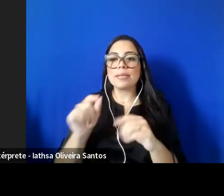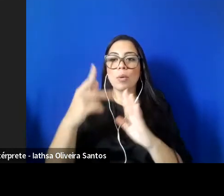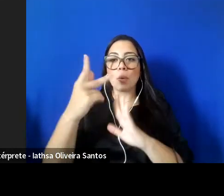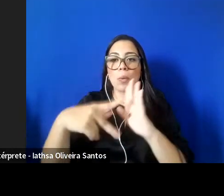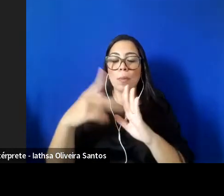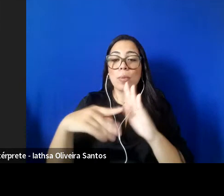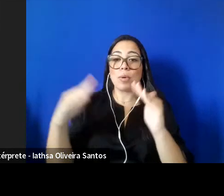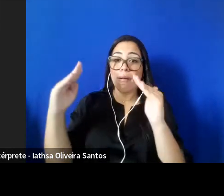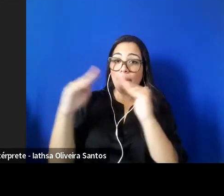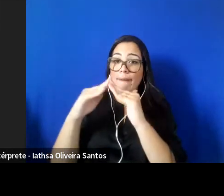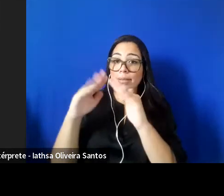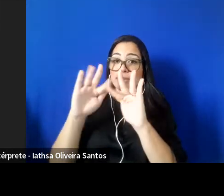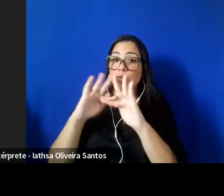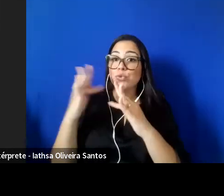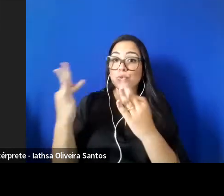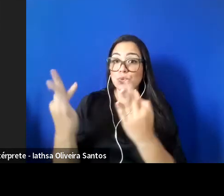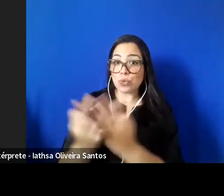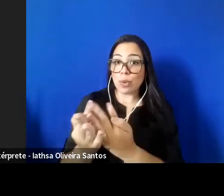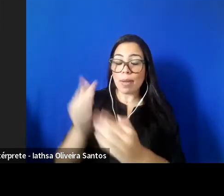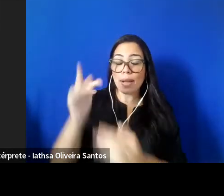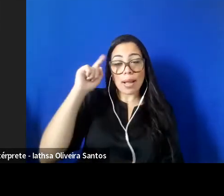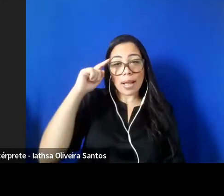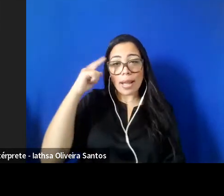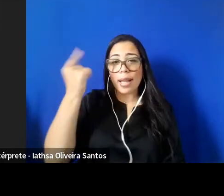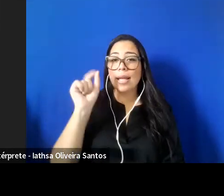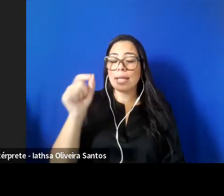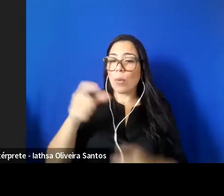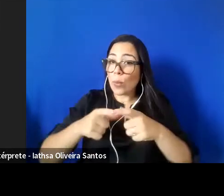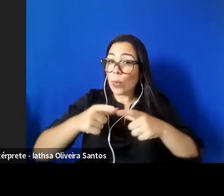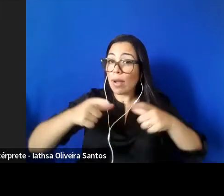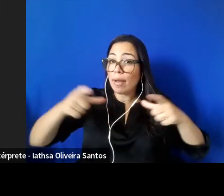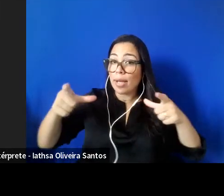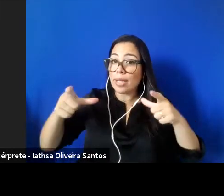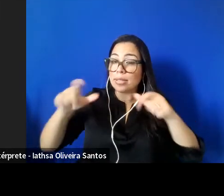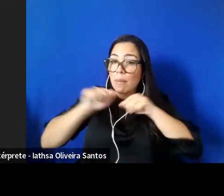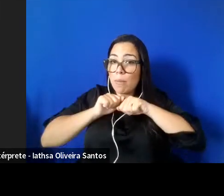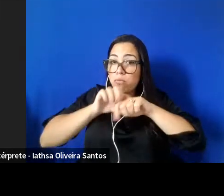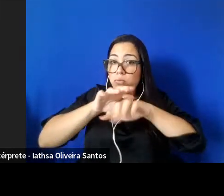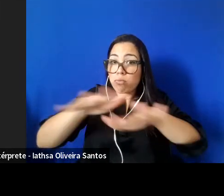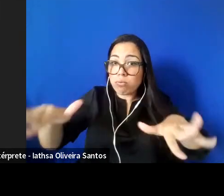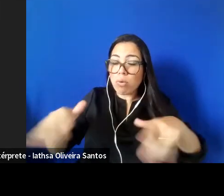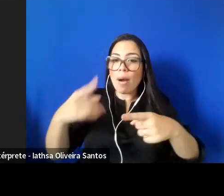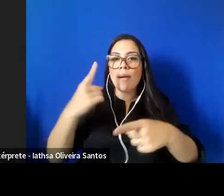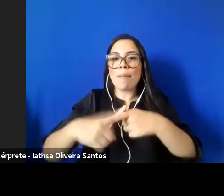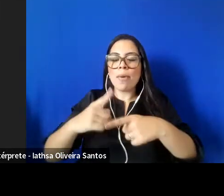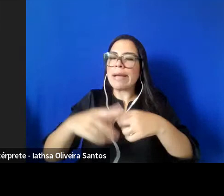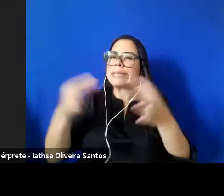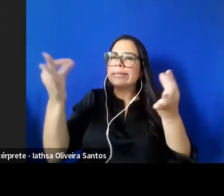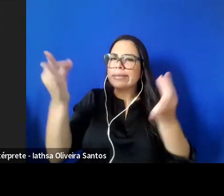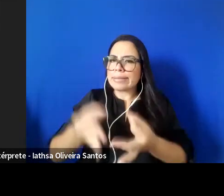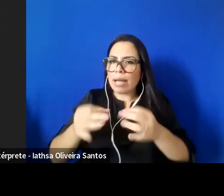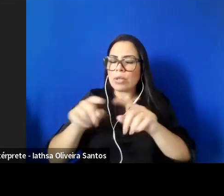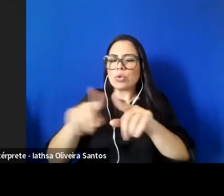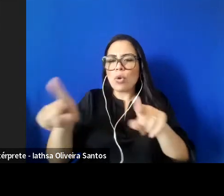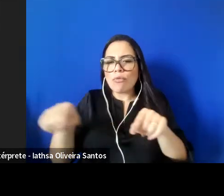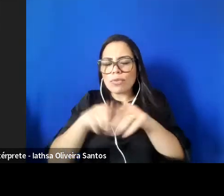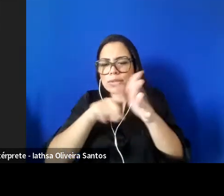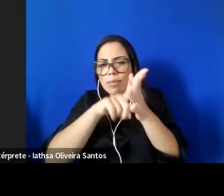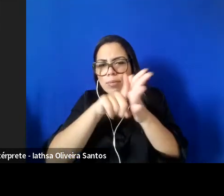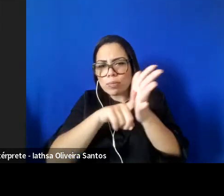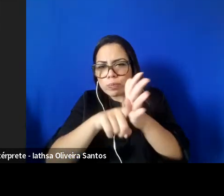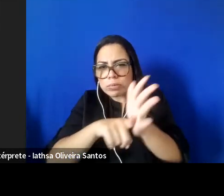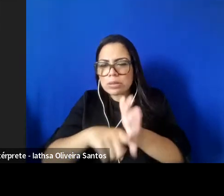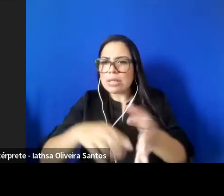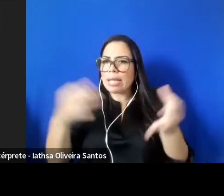da Família. A ideia é a gente expandir isso, porque lá deu muito certo, a gente fez um laboratório, deu muito